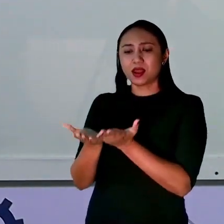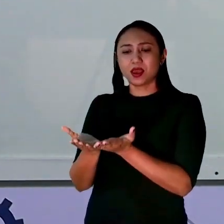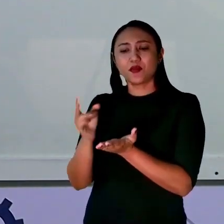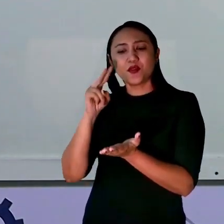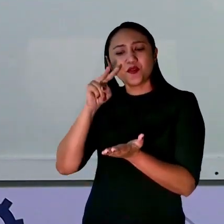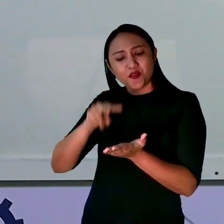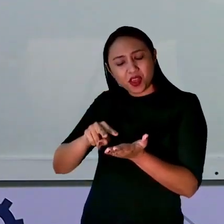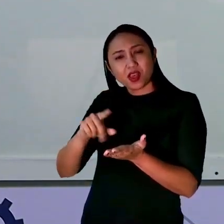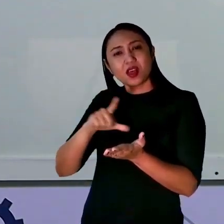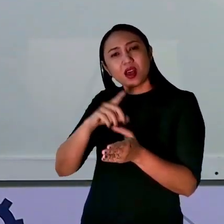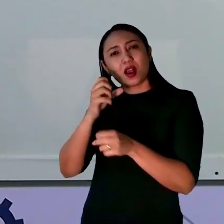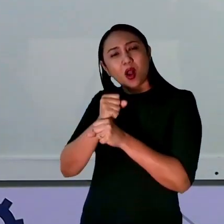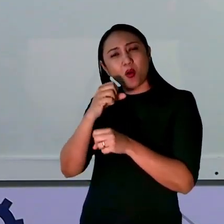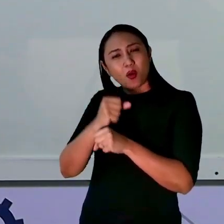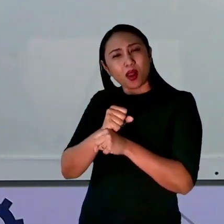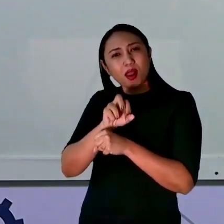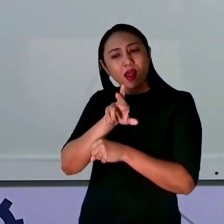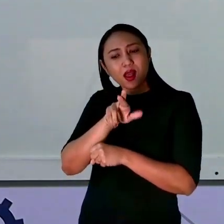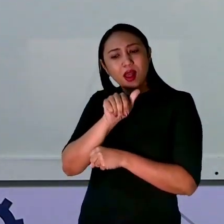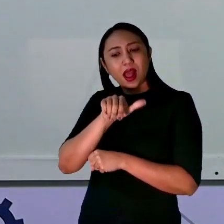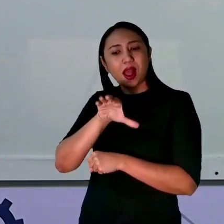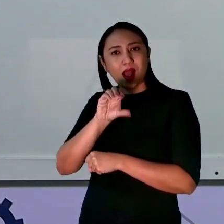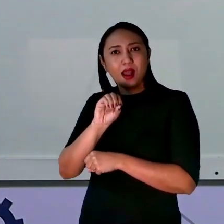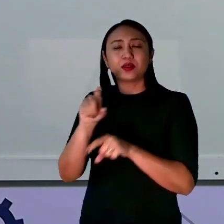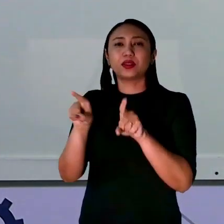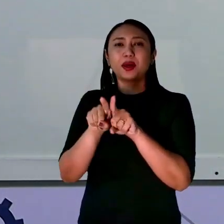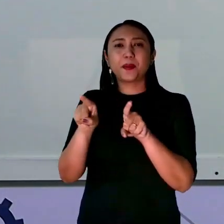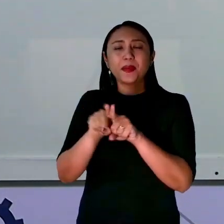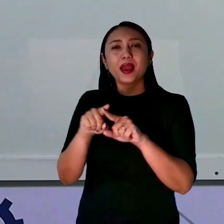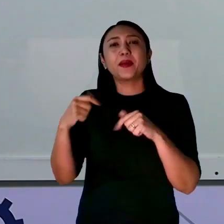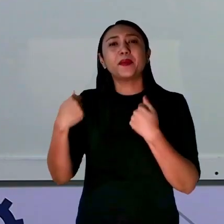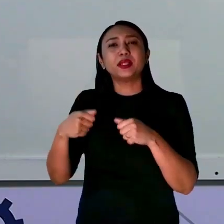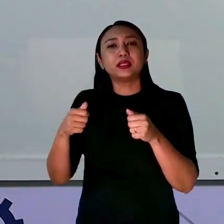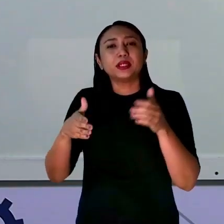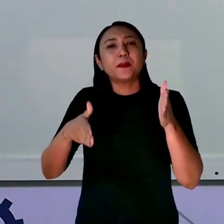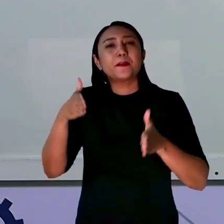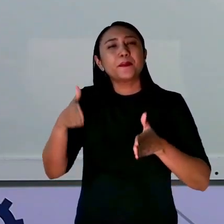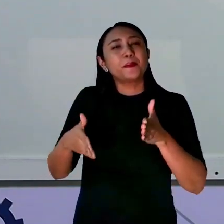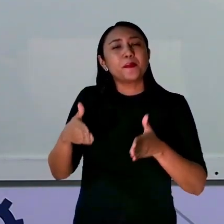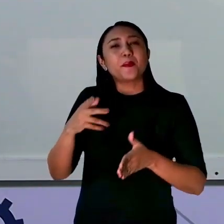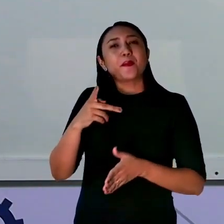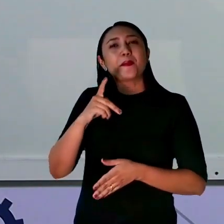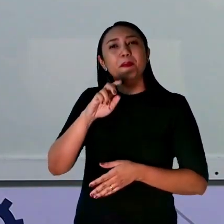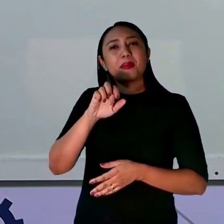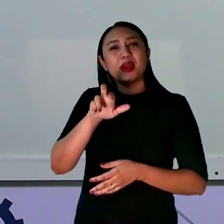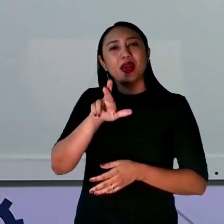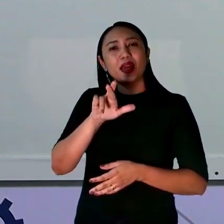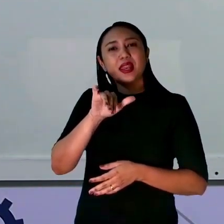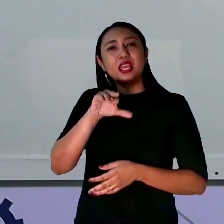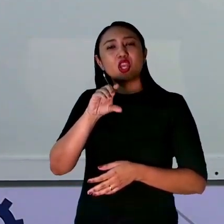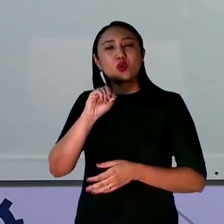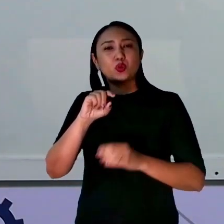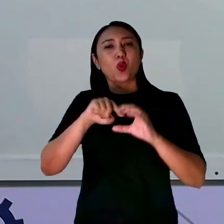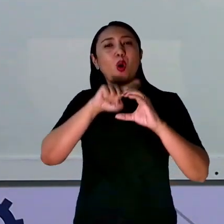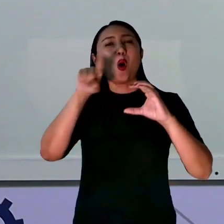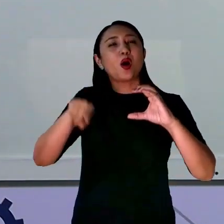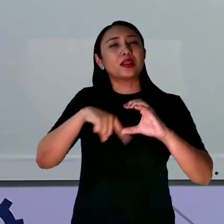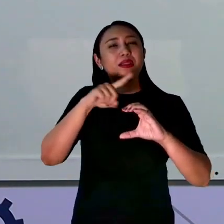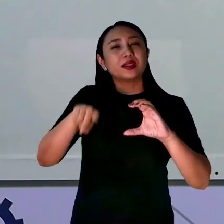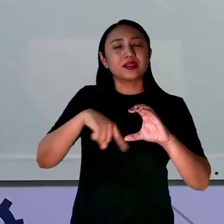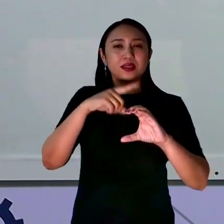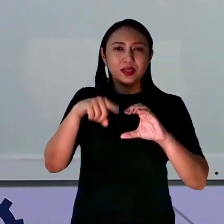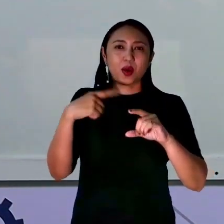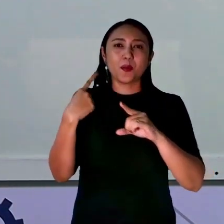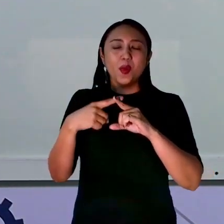vi que, além de calcular o raio, ele calcula o período. Por que ele calcula o período de rotação, já que ela